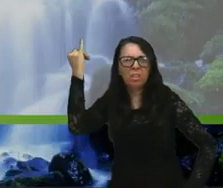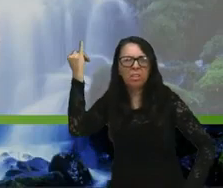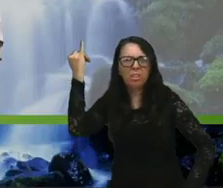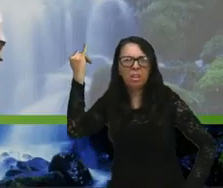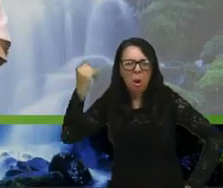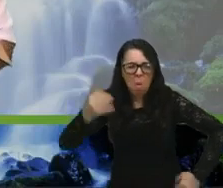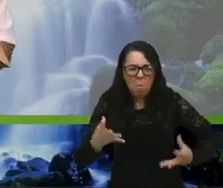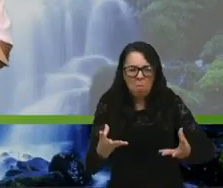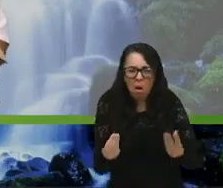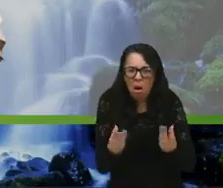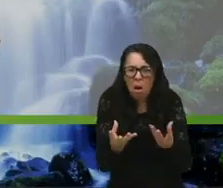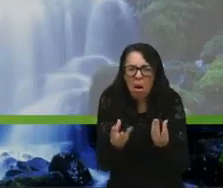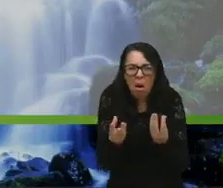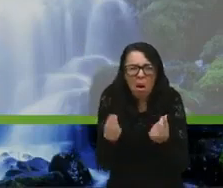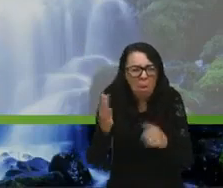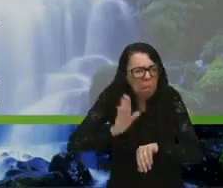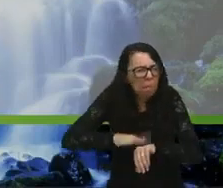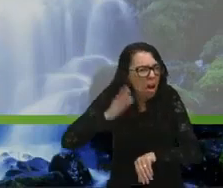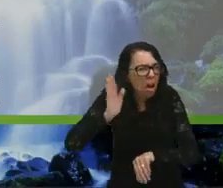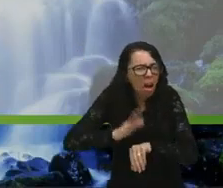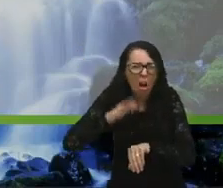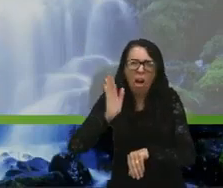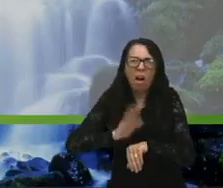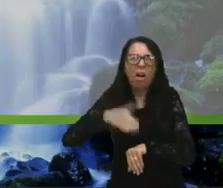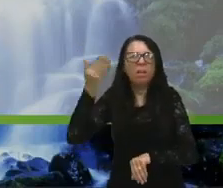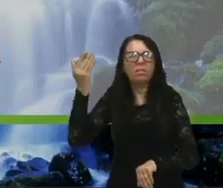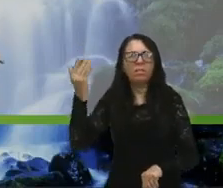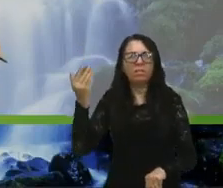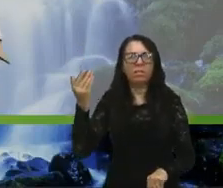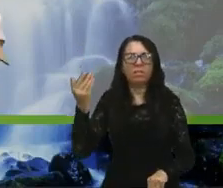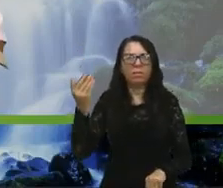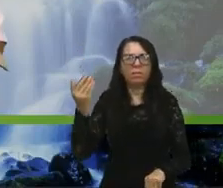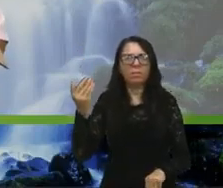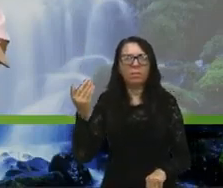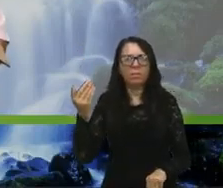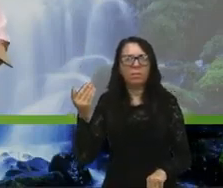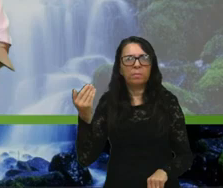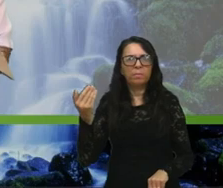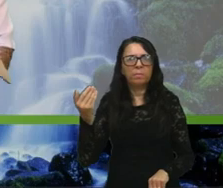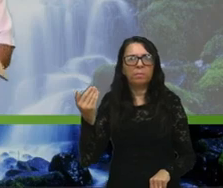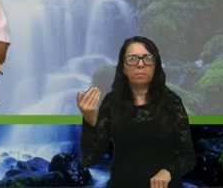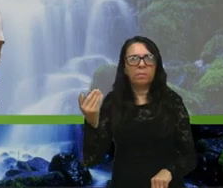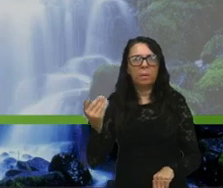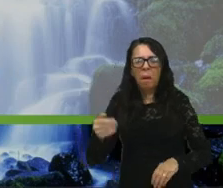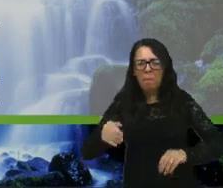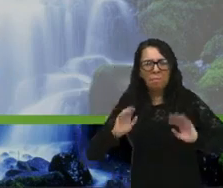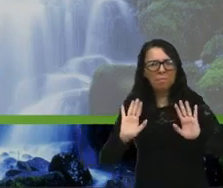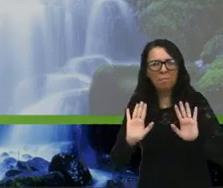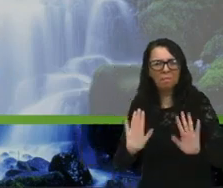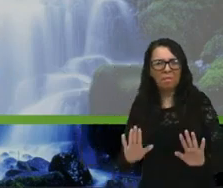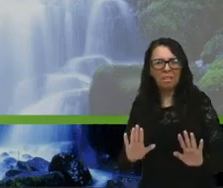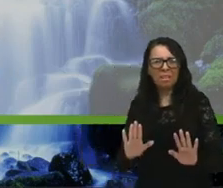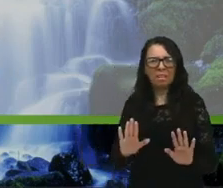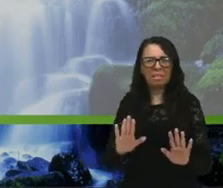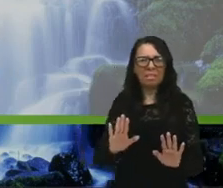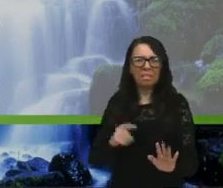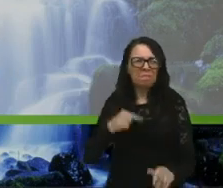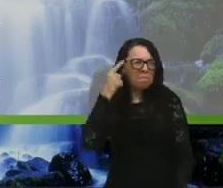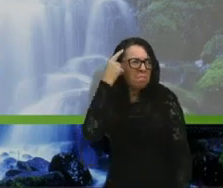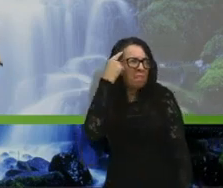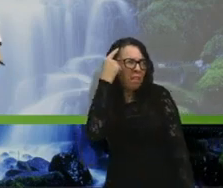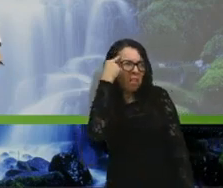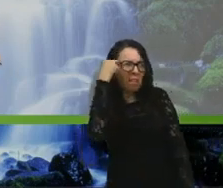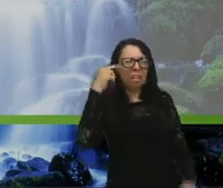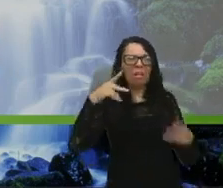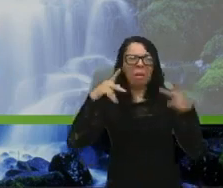dando preferência para as aspirações da sua alma cheia de ambições. Pare